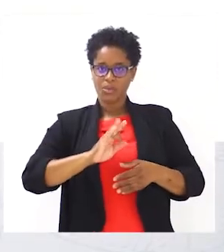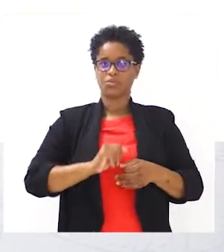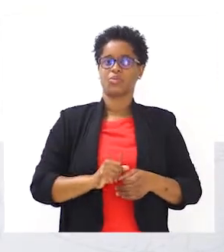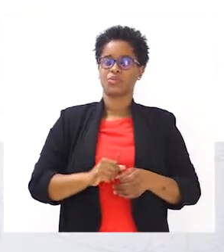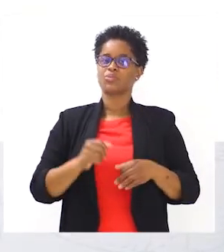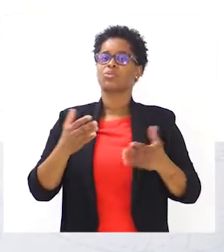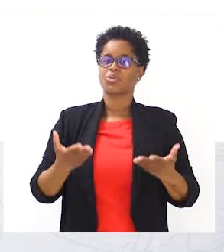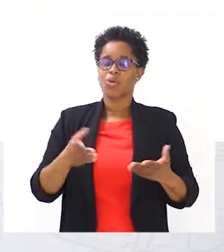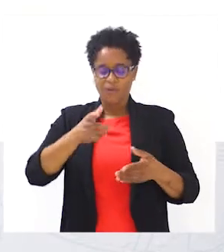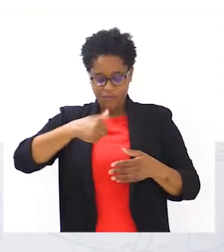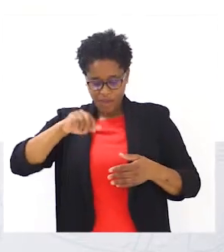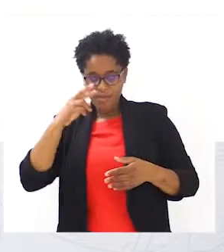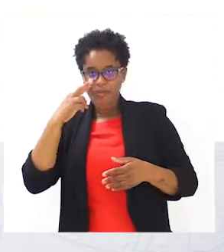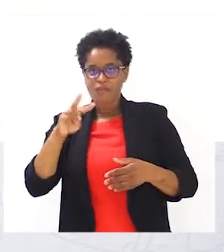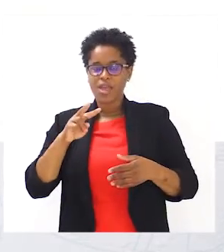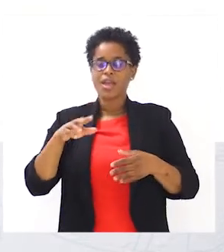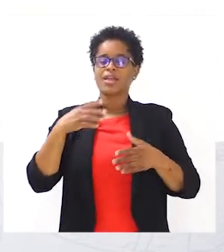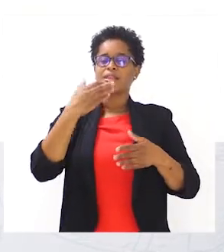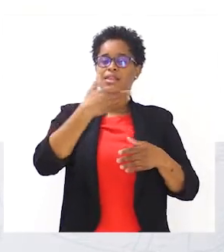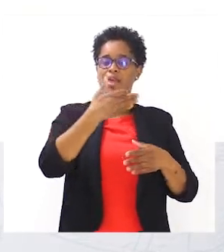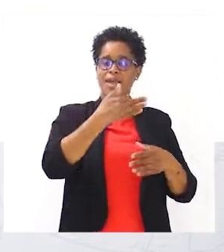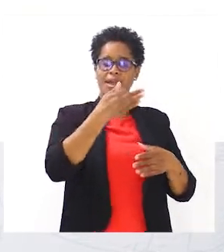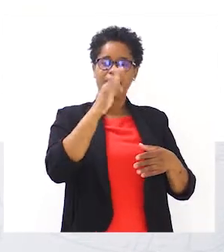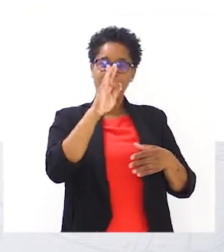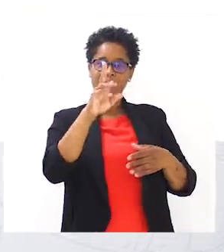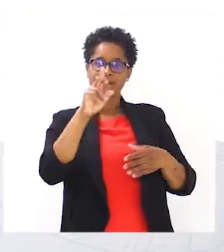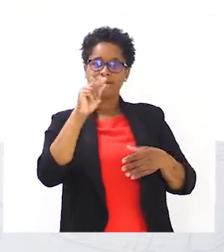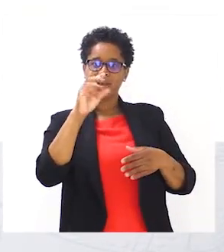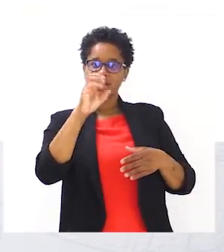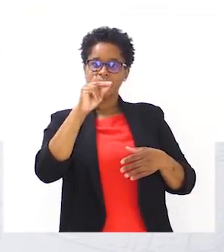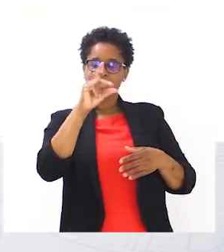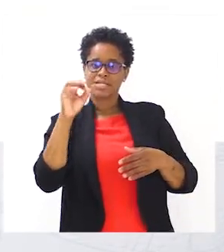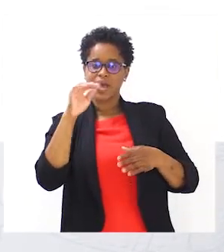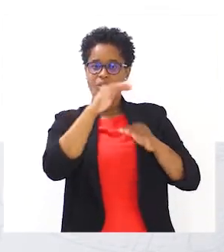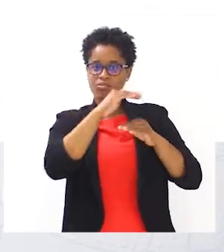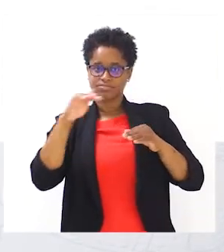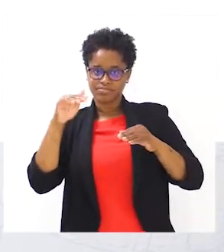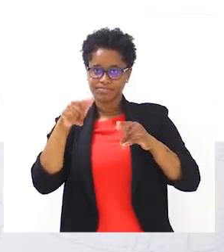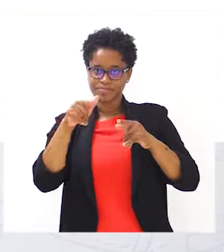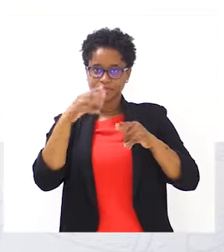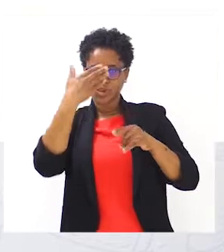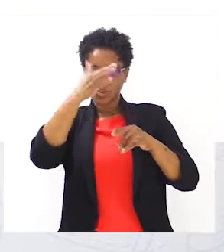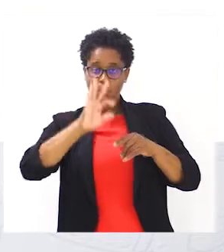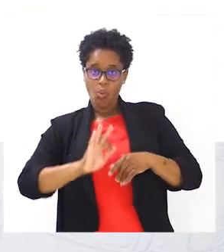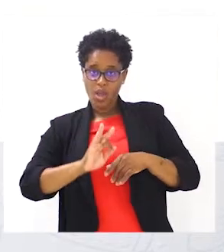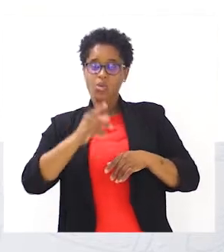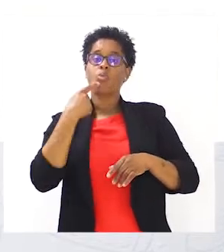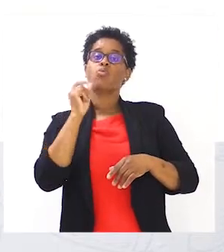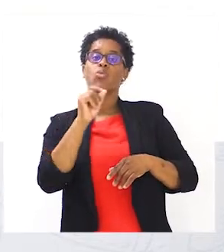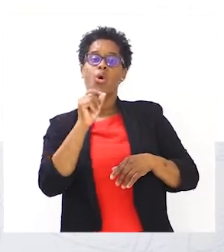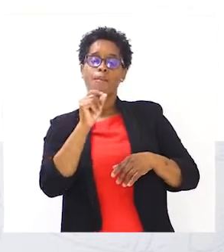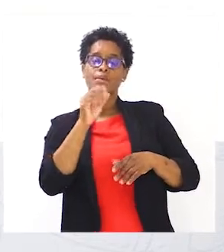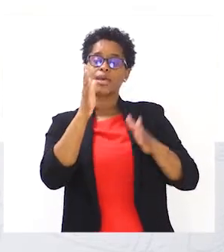Portanto, vamos ver na fração 1/4 os nomes das partes, não